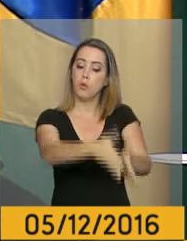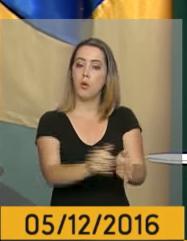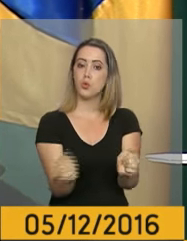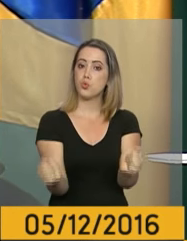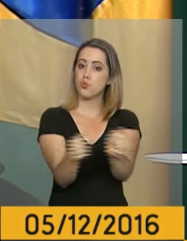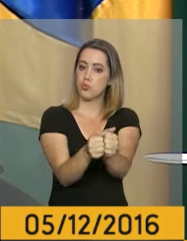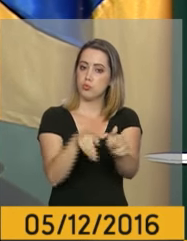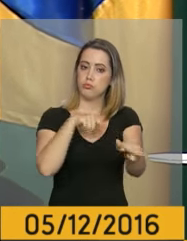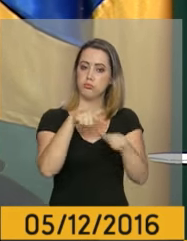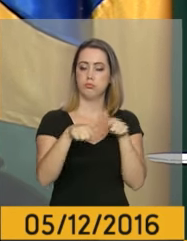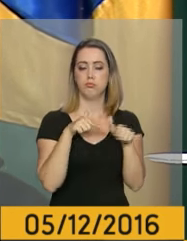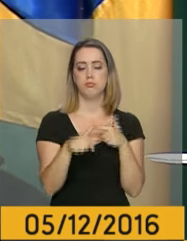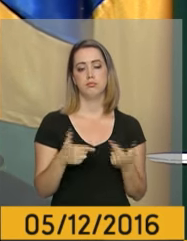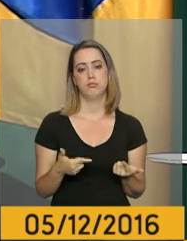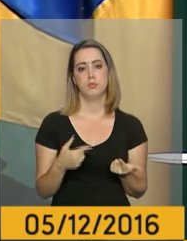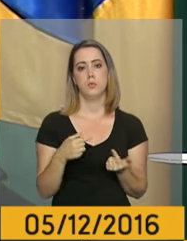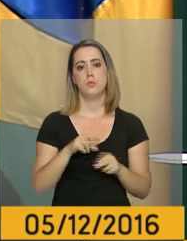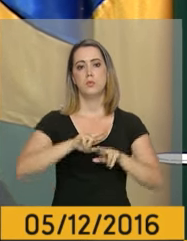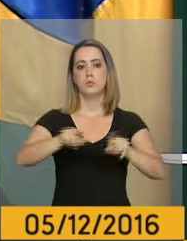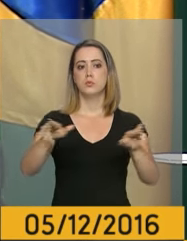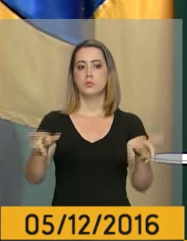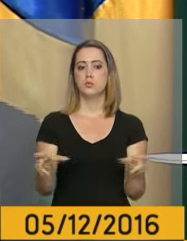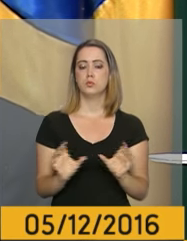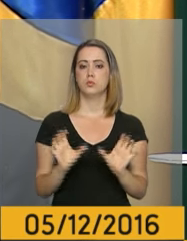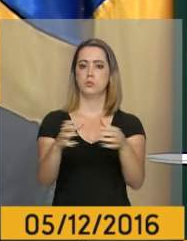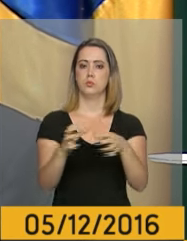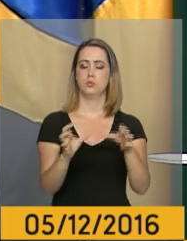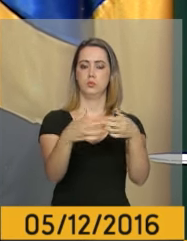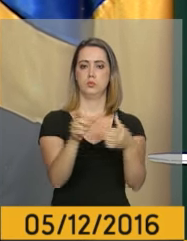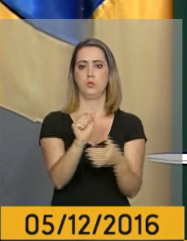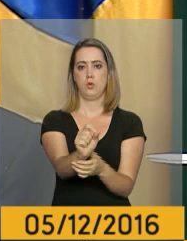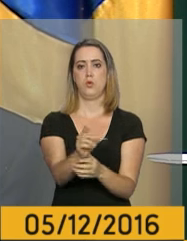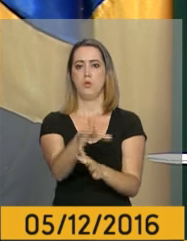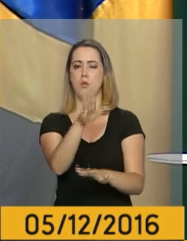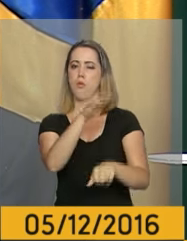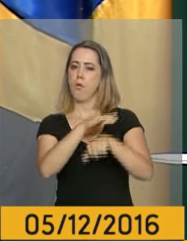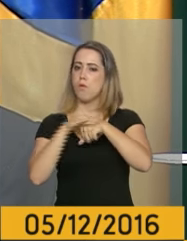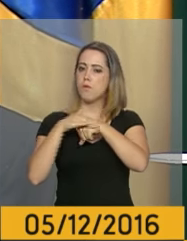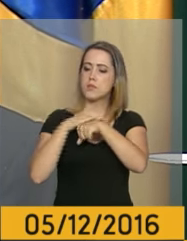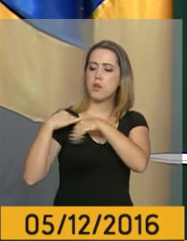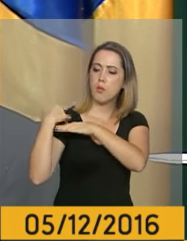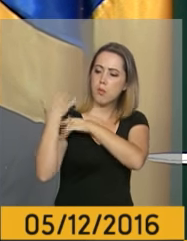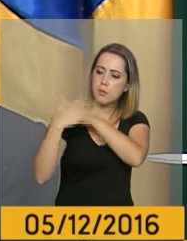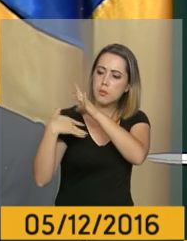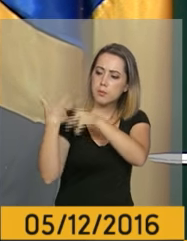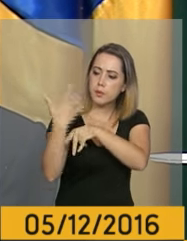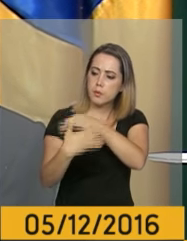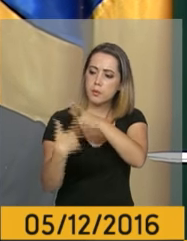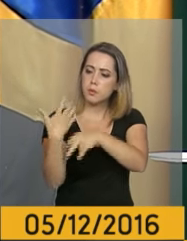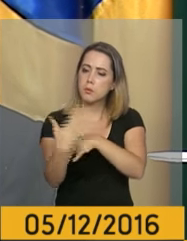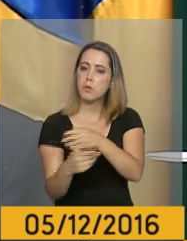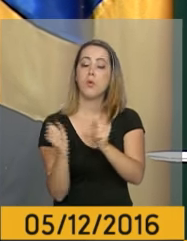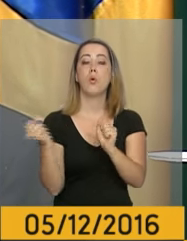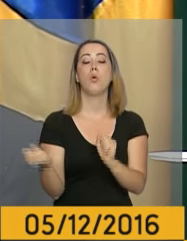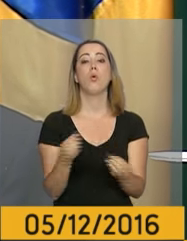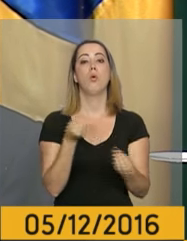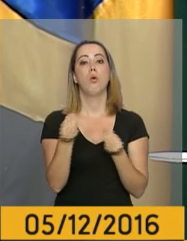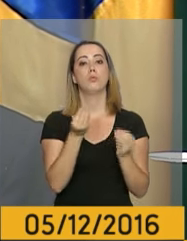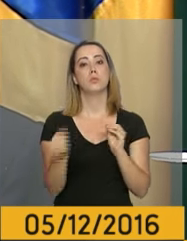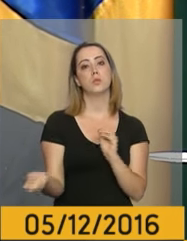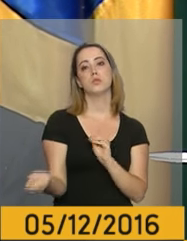estiveram presentes e muitos outros setores conversaram longamente sobre a reformulação da